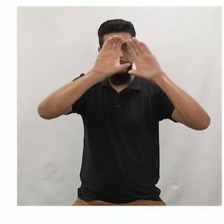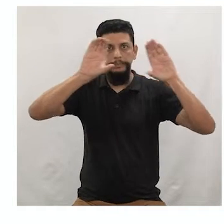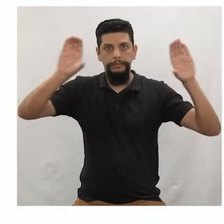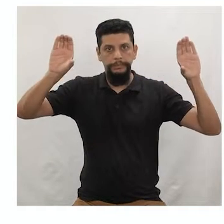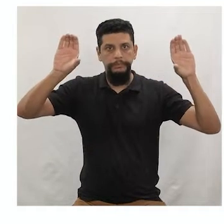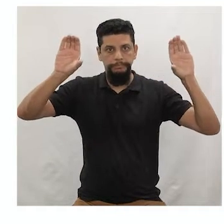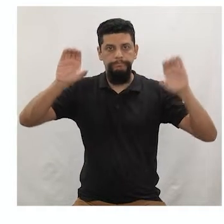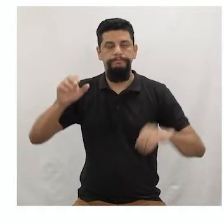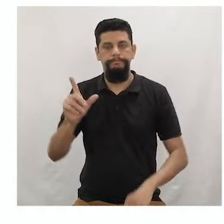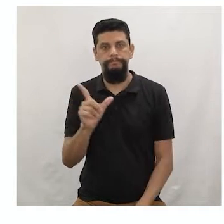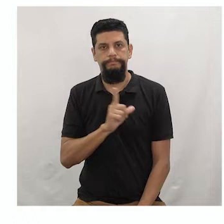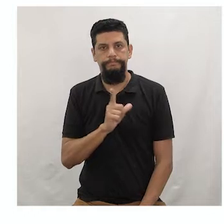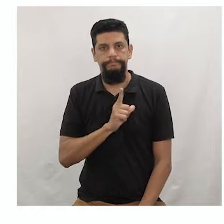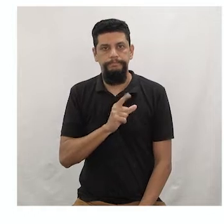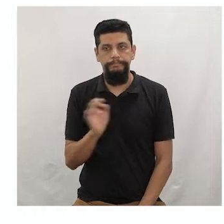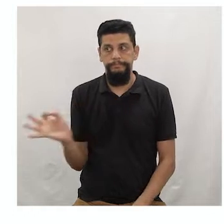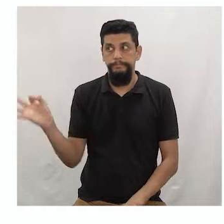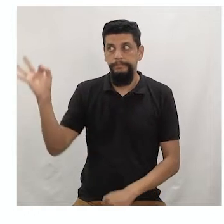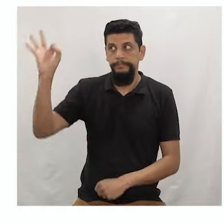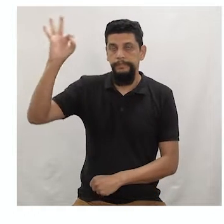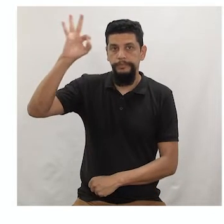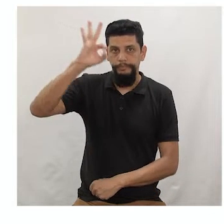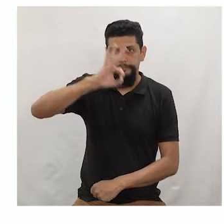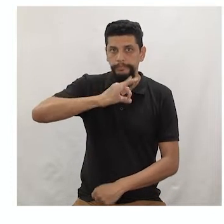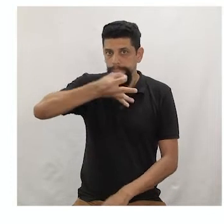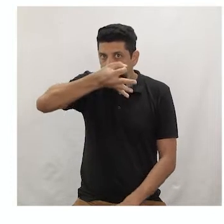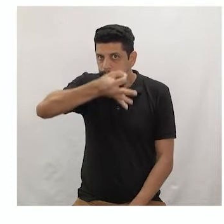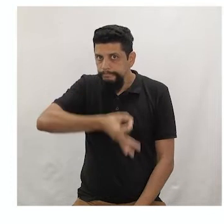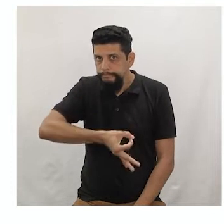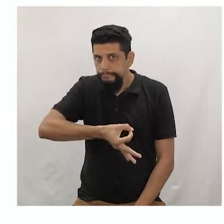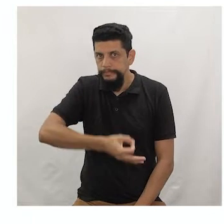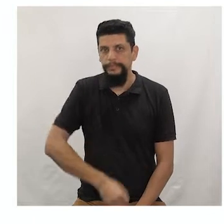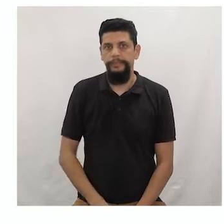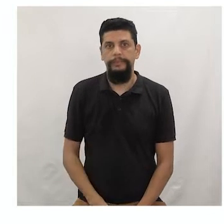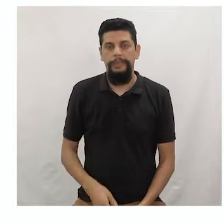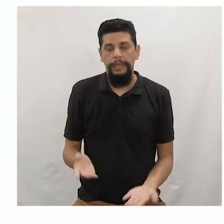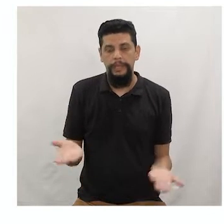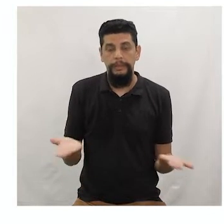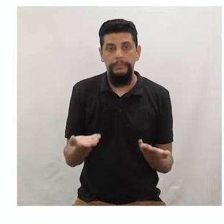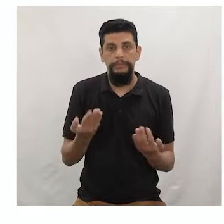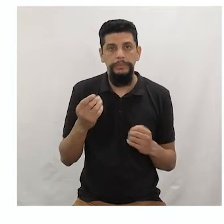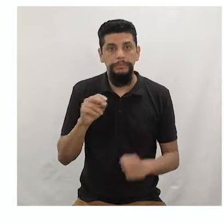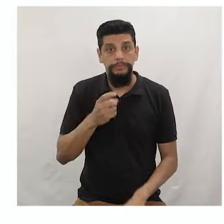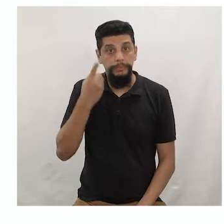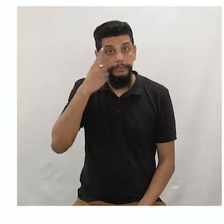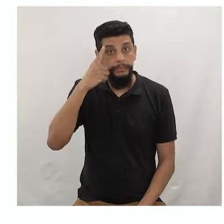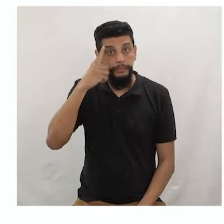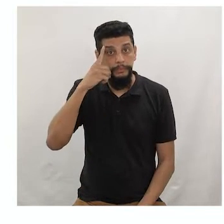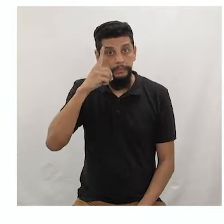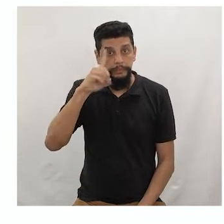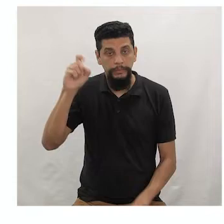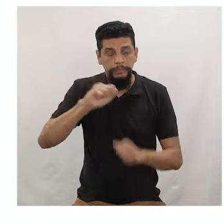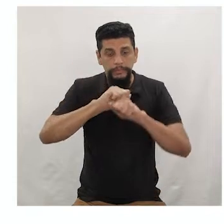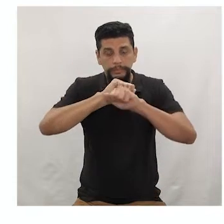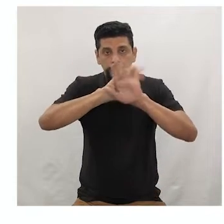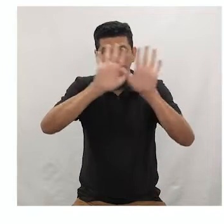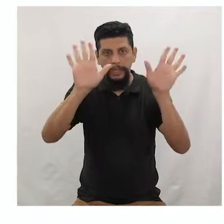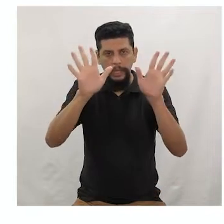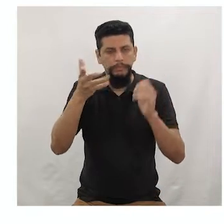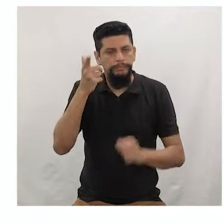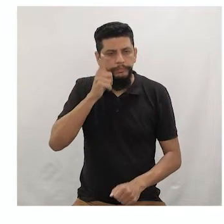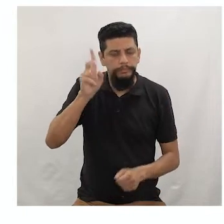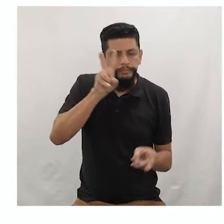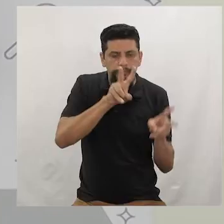no céu, tem sol, certo? Aqui é durante o dia e aqui a gente